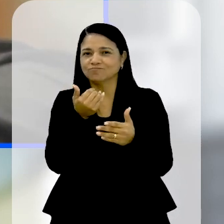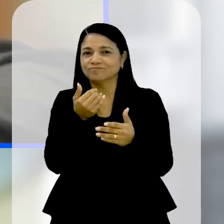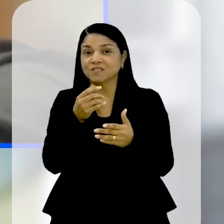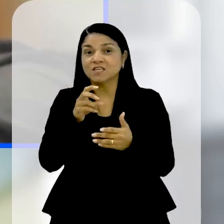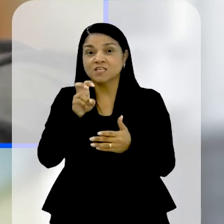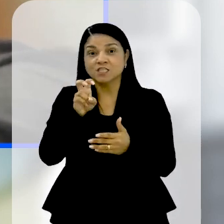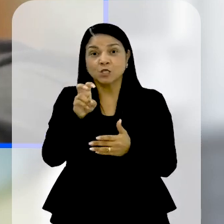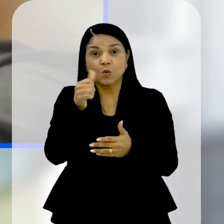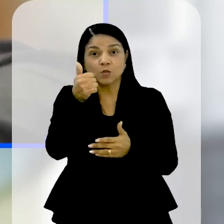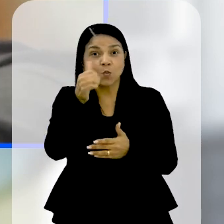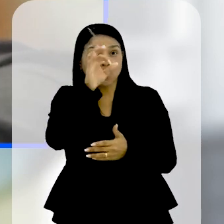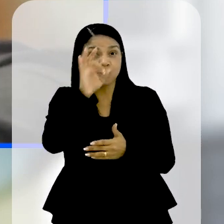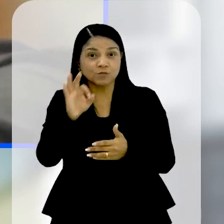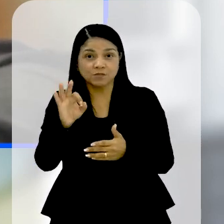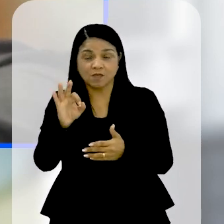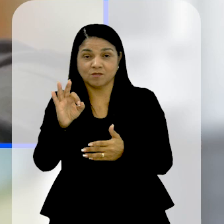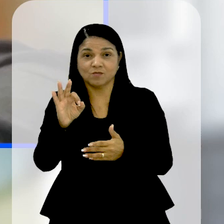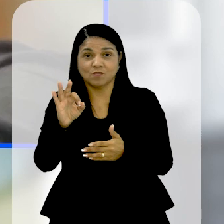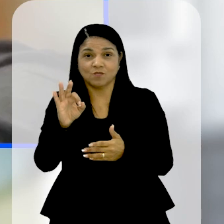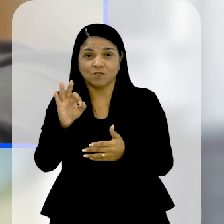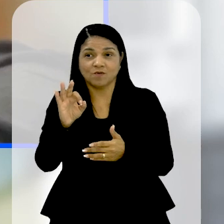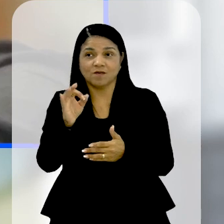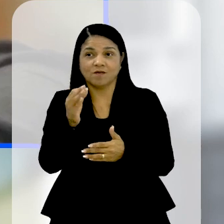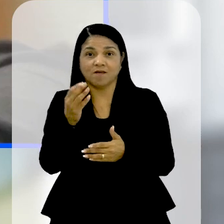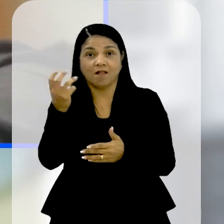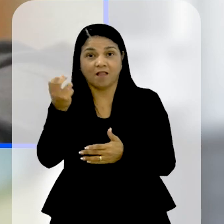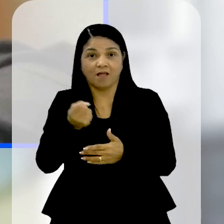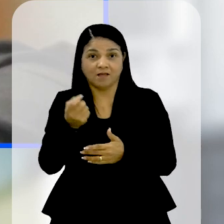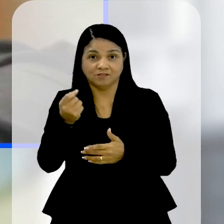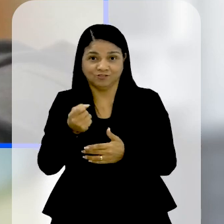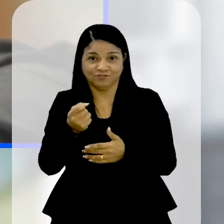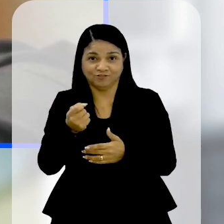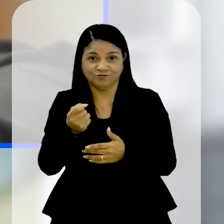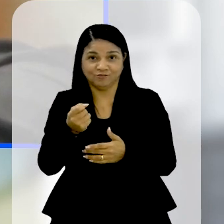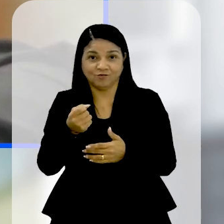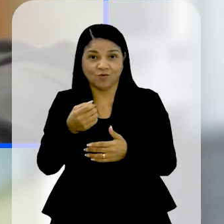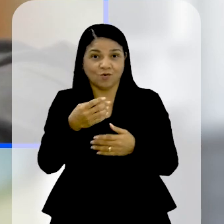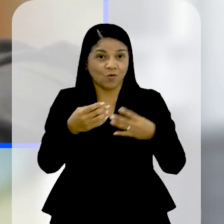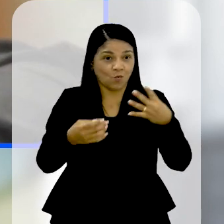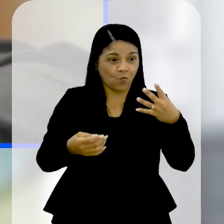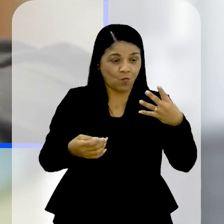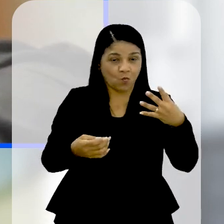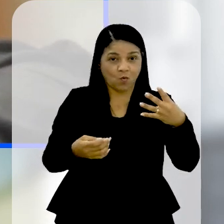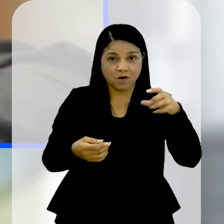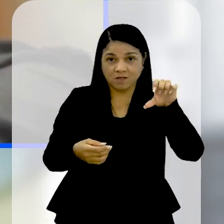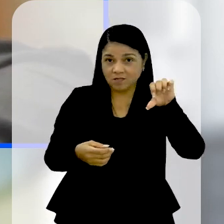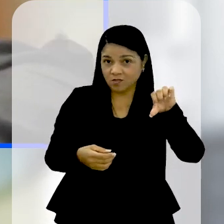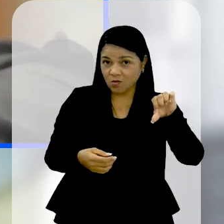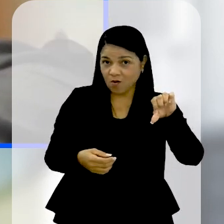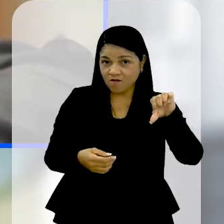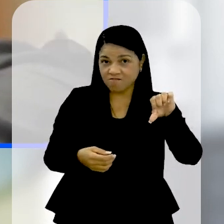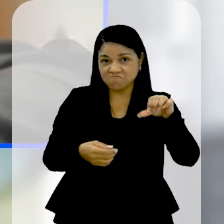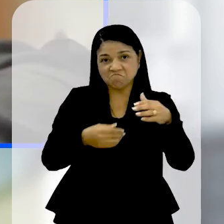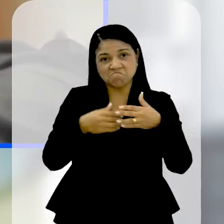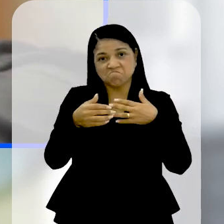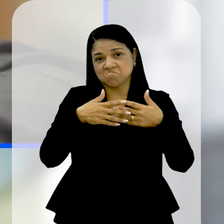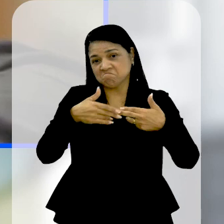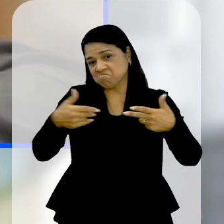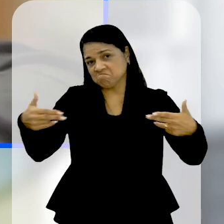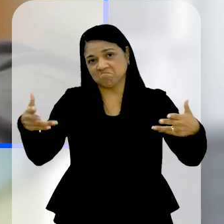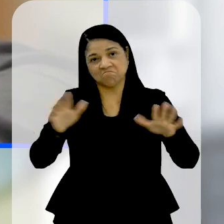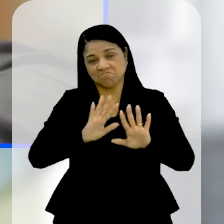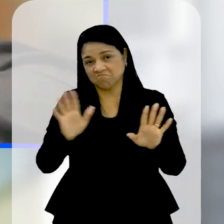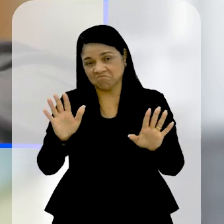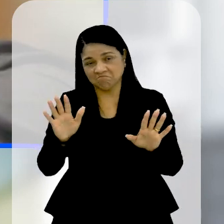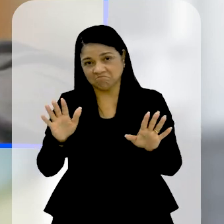que não leite. 51% só do composto lácteo é de produtos do leite. E os outros 49% é o que a indústria quiser colocar lá dentro.